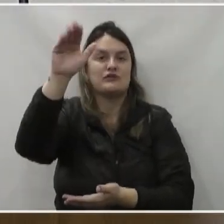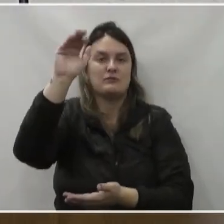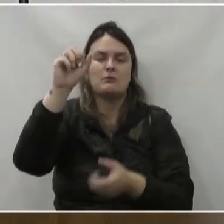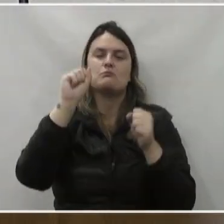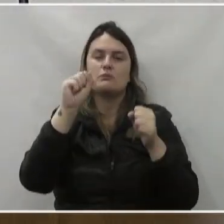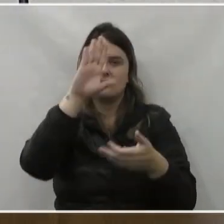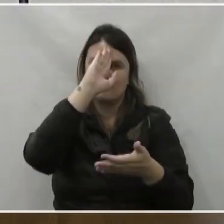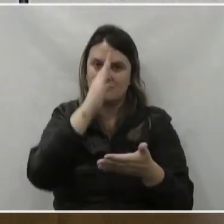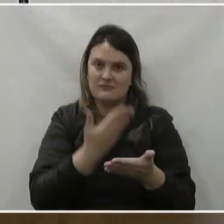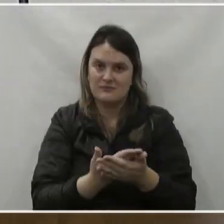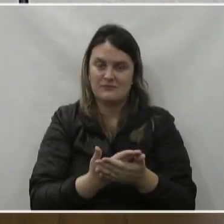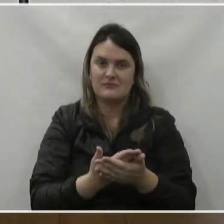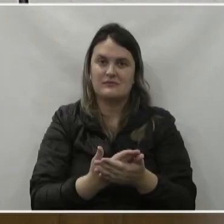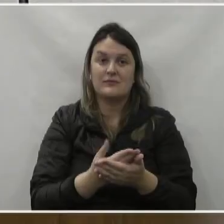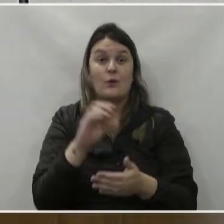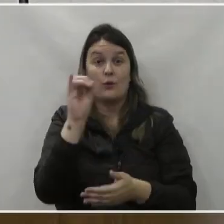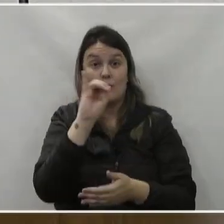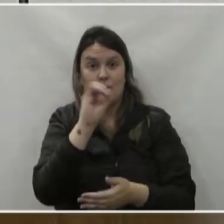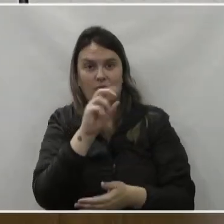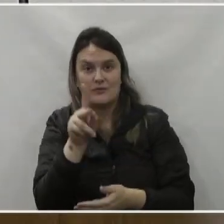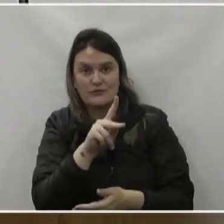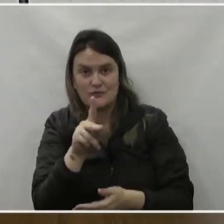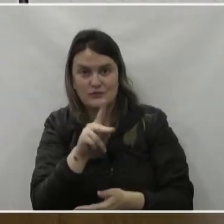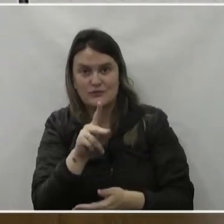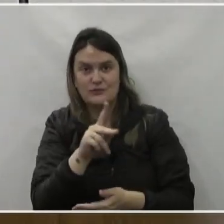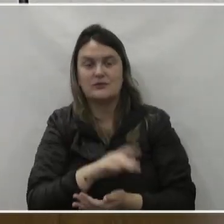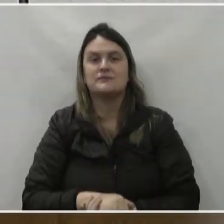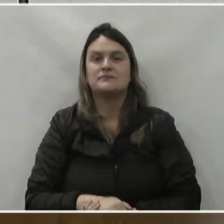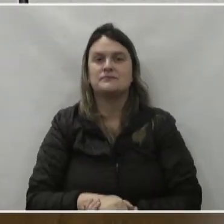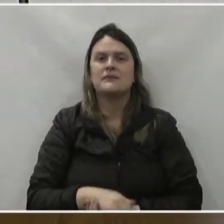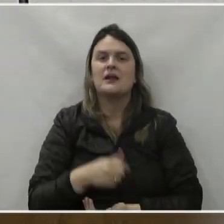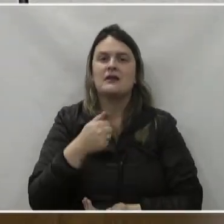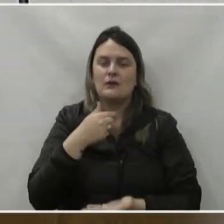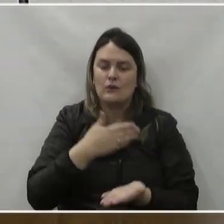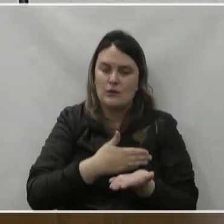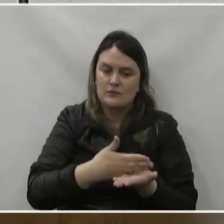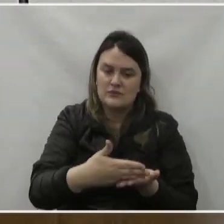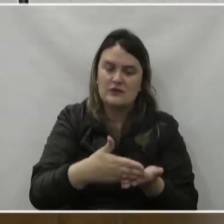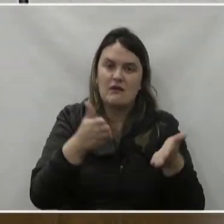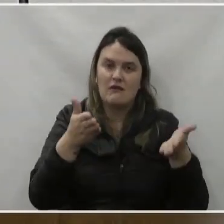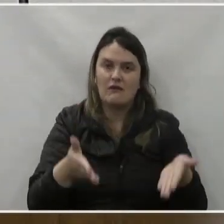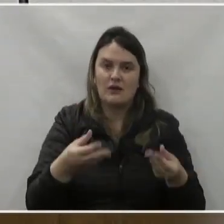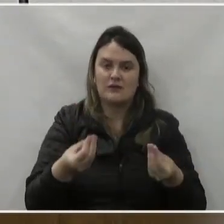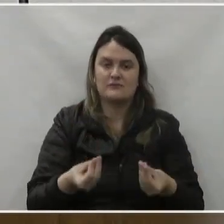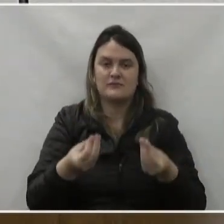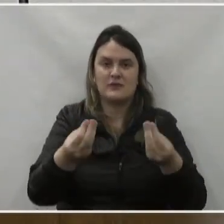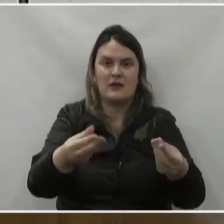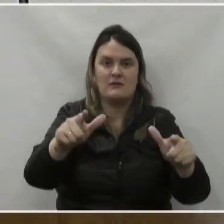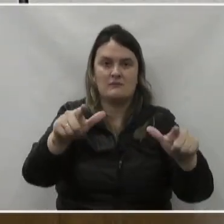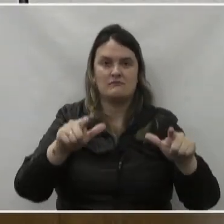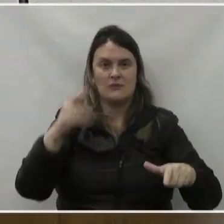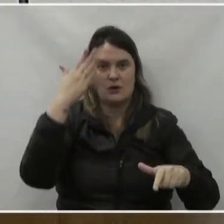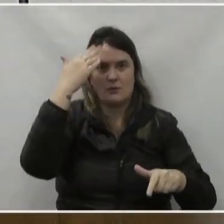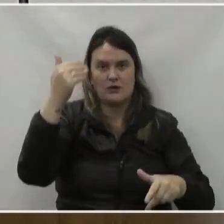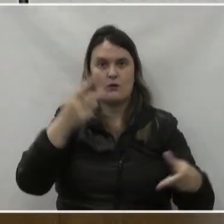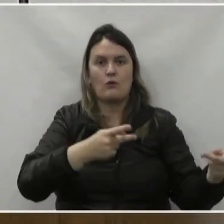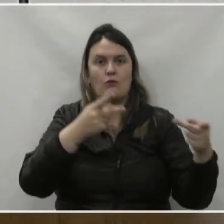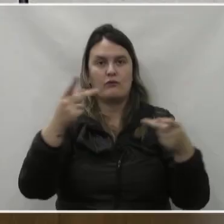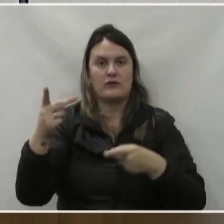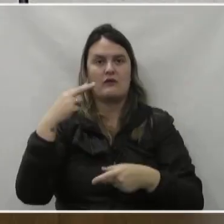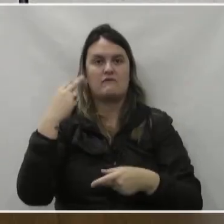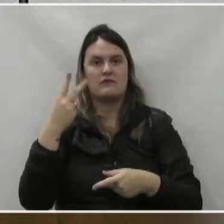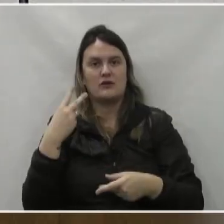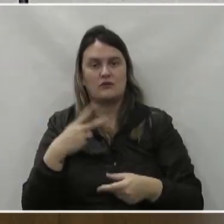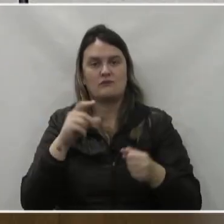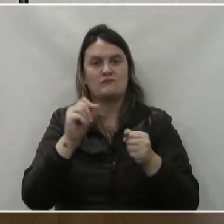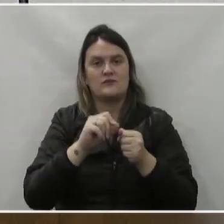podem acreditar. Oi, professora! E eu darei início agora à entrega das homenagens. Convidarei os vereadores